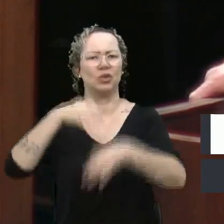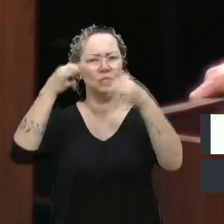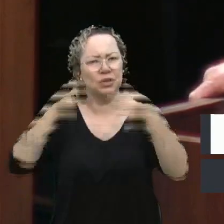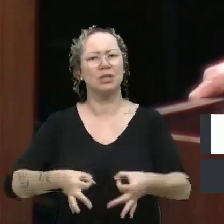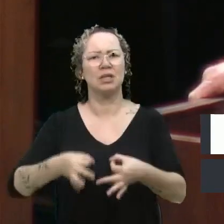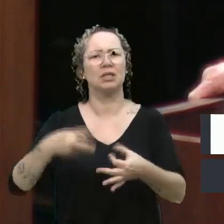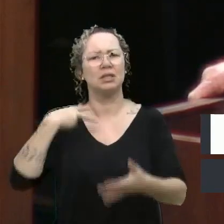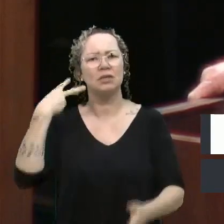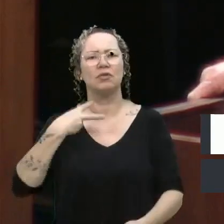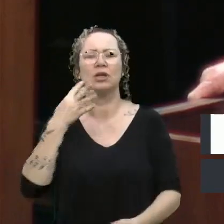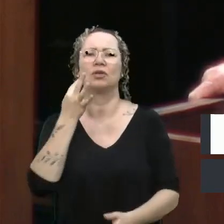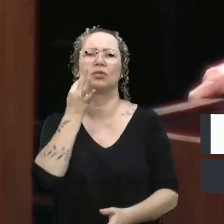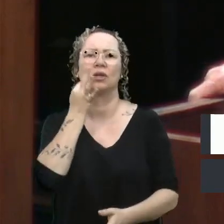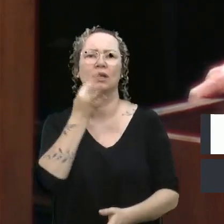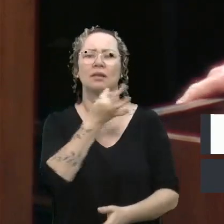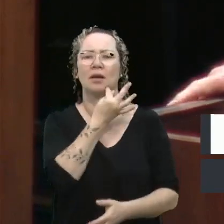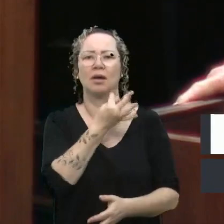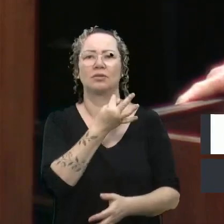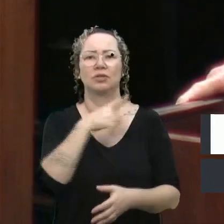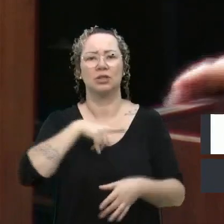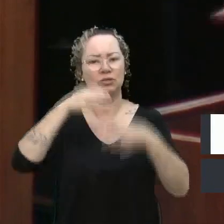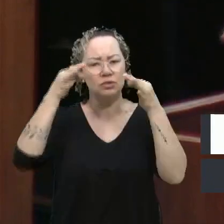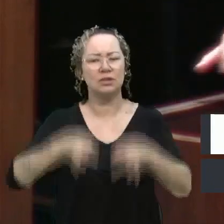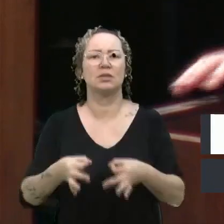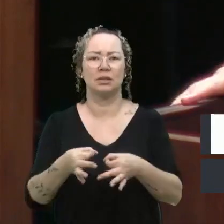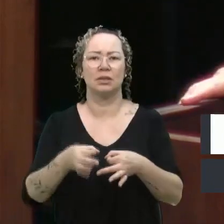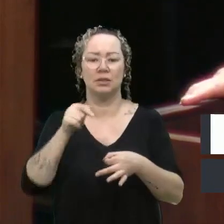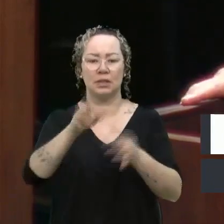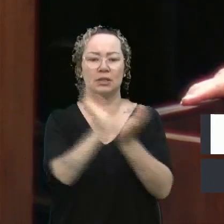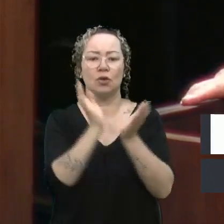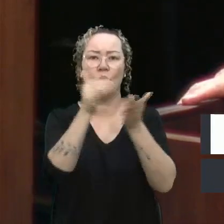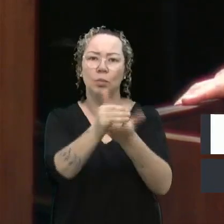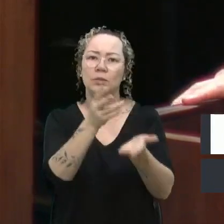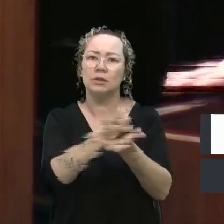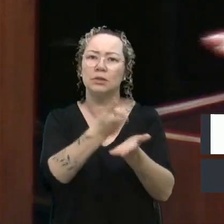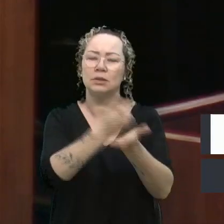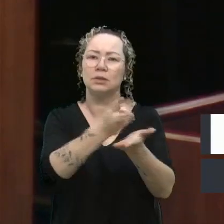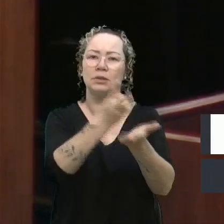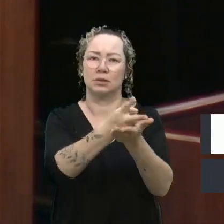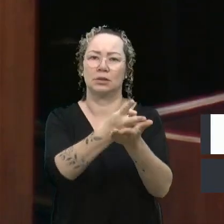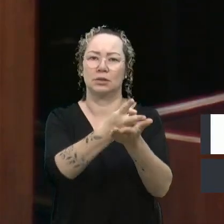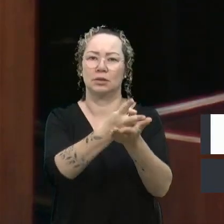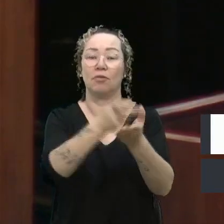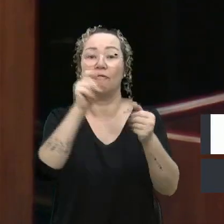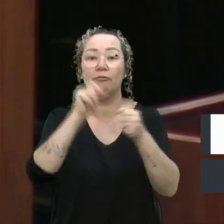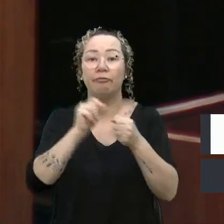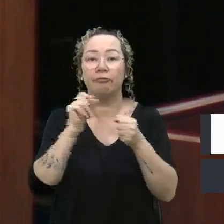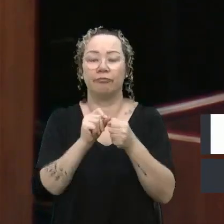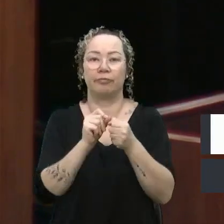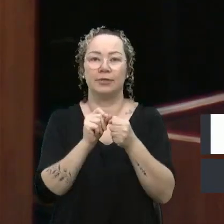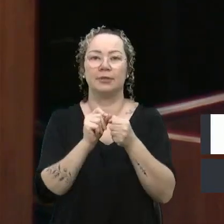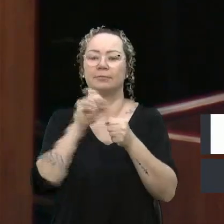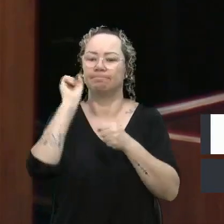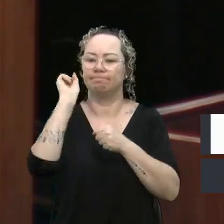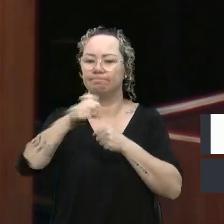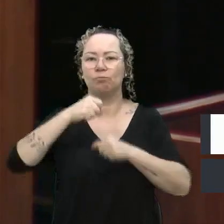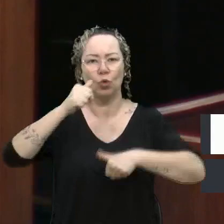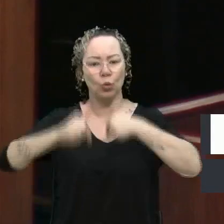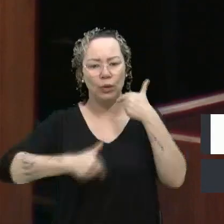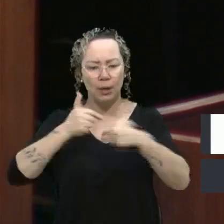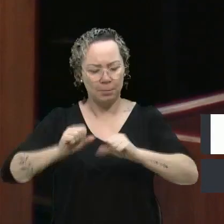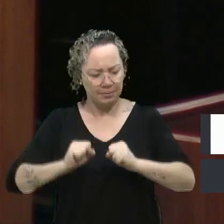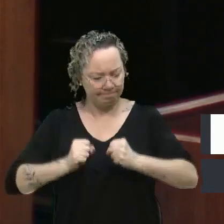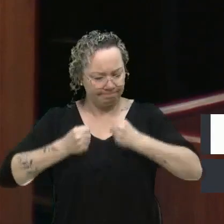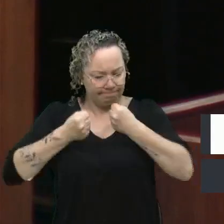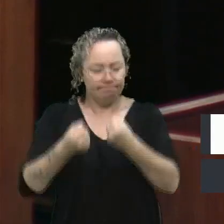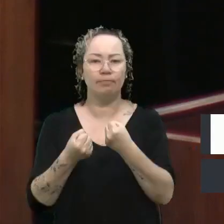vereadora Tatiane Fresso, que essa comissão permanente vai produzir um trabalho forte no sentido de